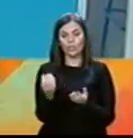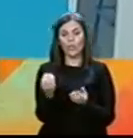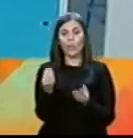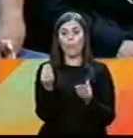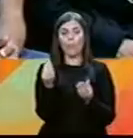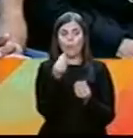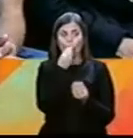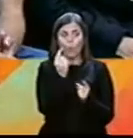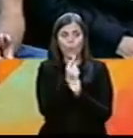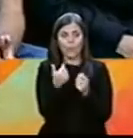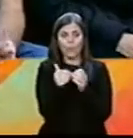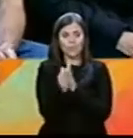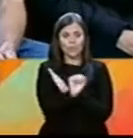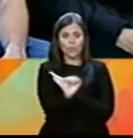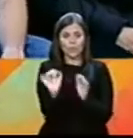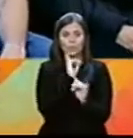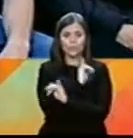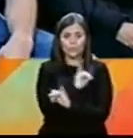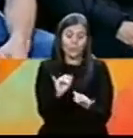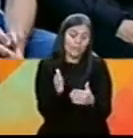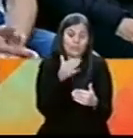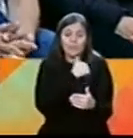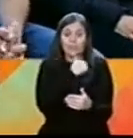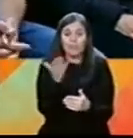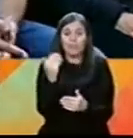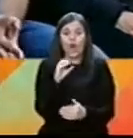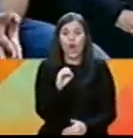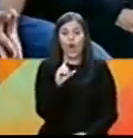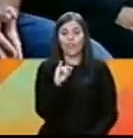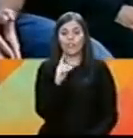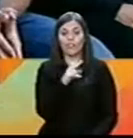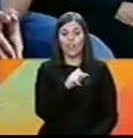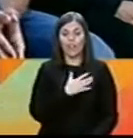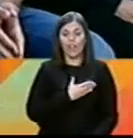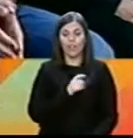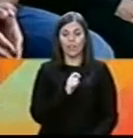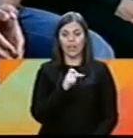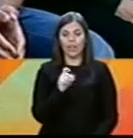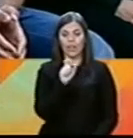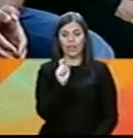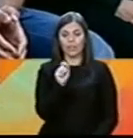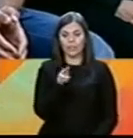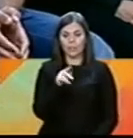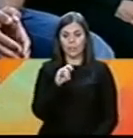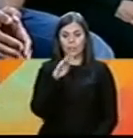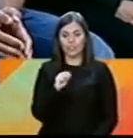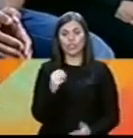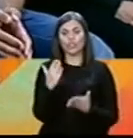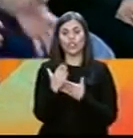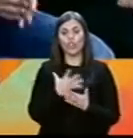eles. Aguentem-se. Vêm de Oliveira das Mães. A escola chama-se Dr. Ferreira da Silva.